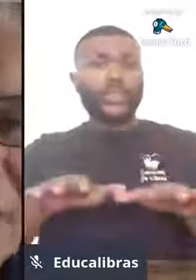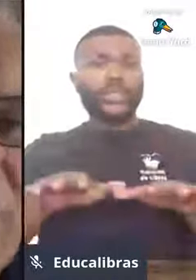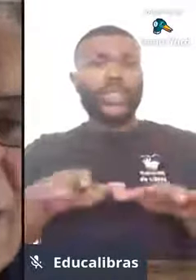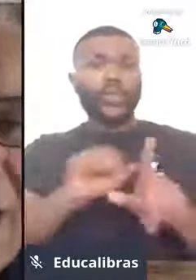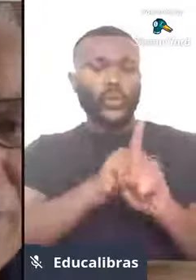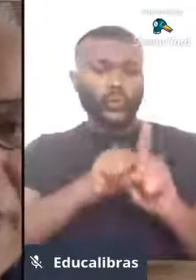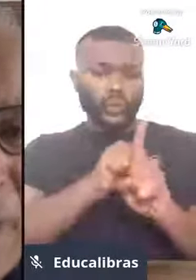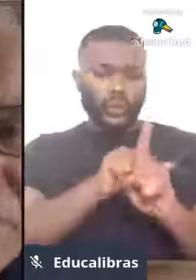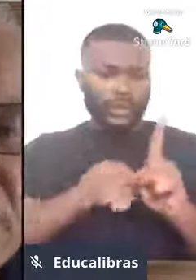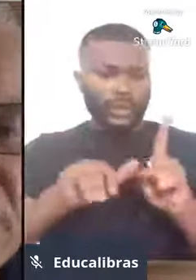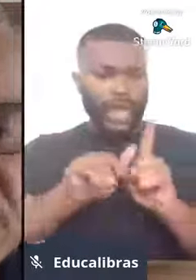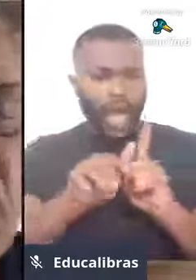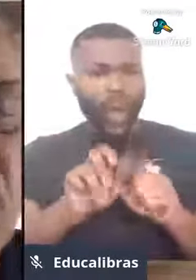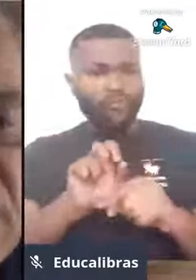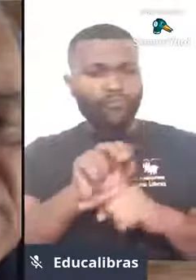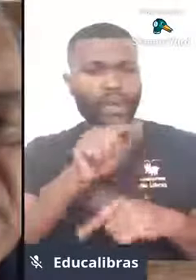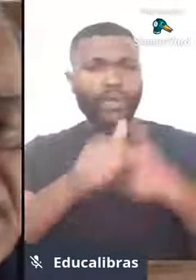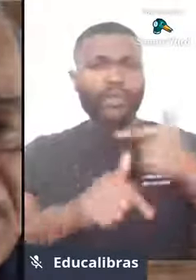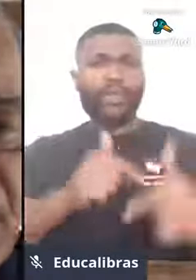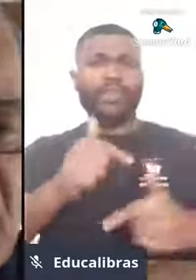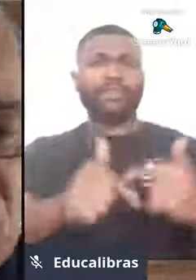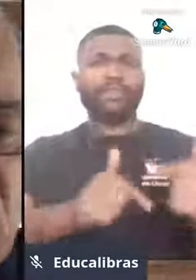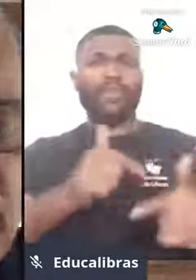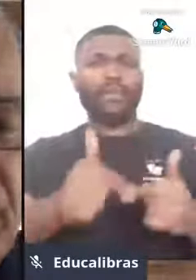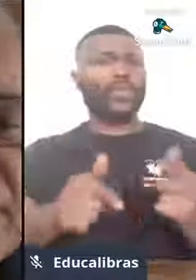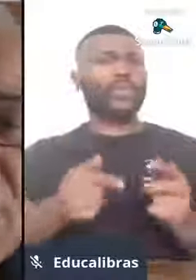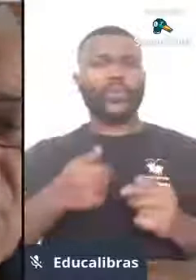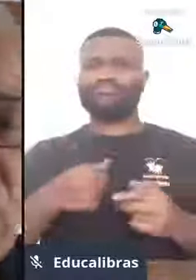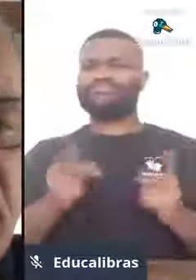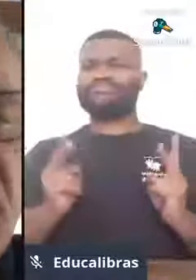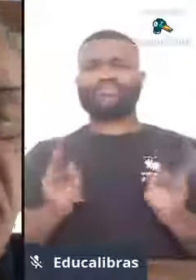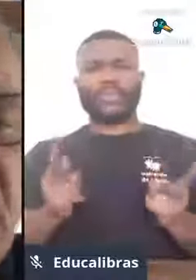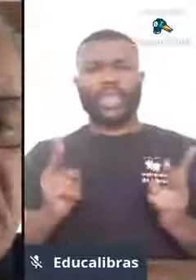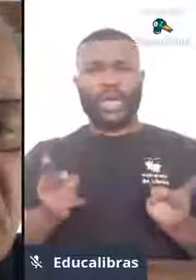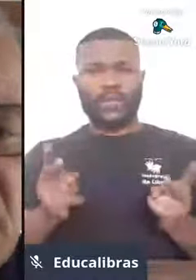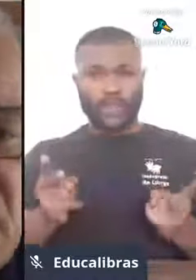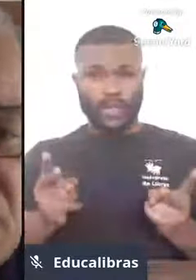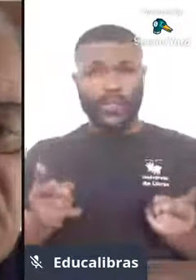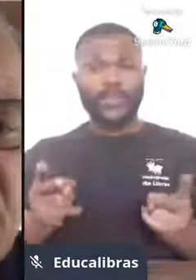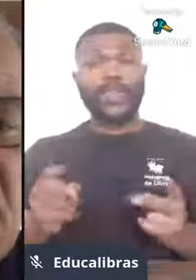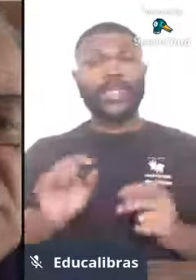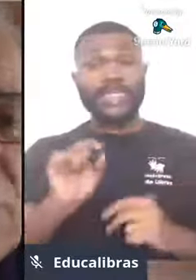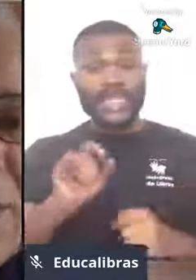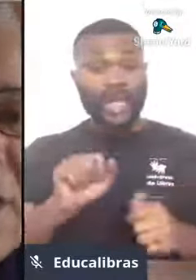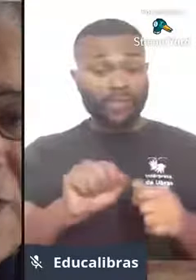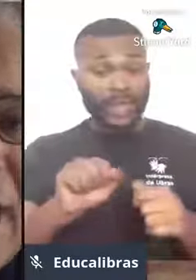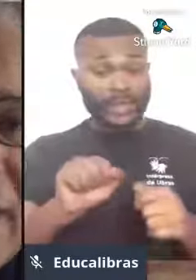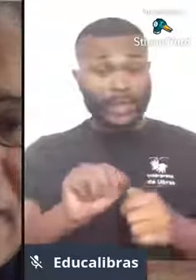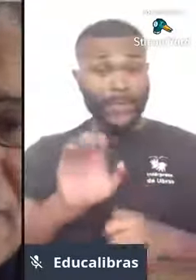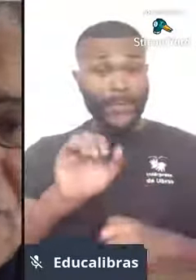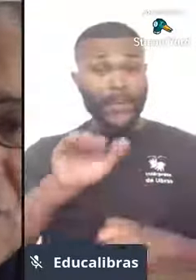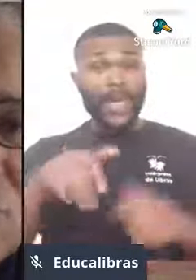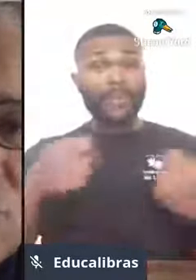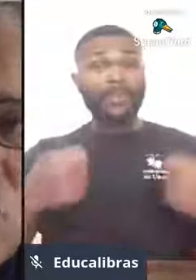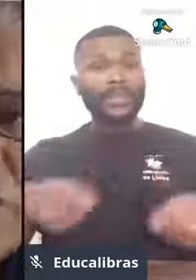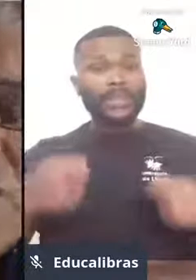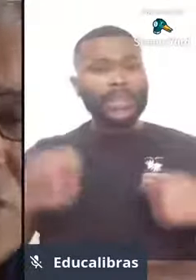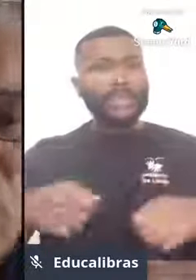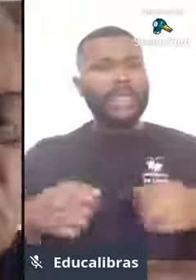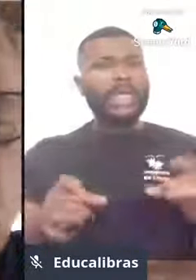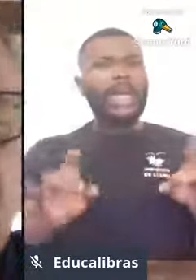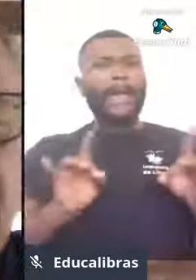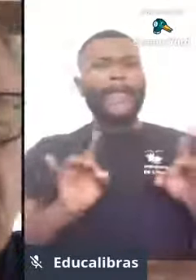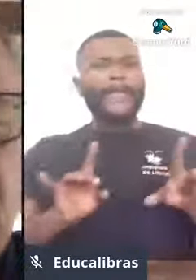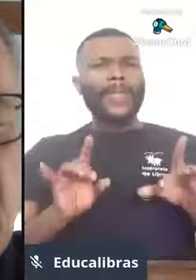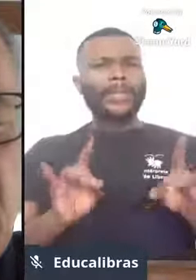mercado de trabalho, e aí por diante. Sempre foi assim. Só que para fazer uma coisa bem feita, você tem que se especializar, né? Então, 2 anos